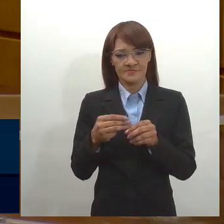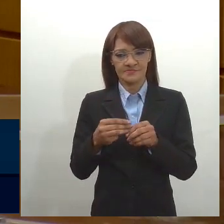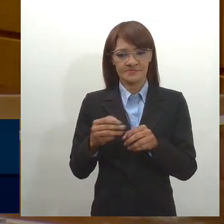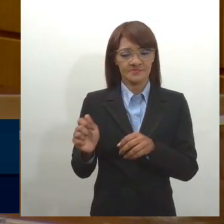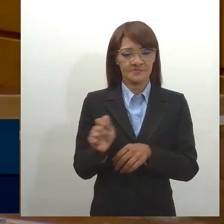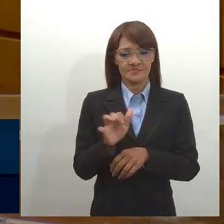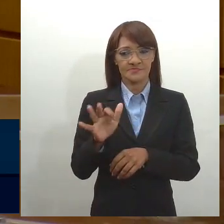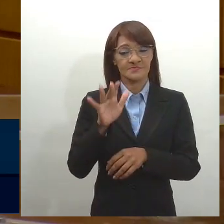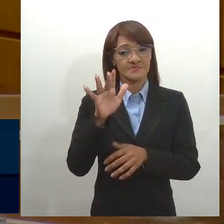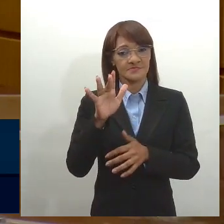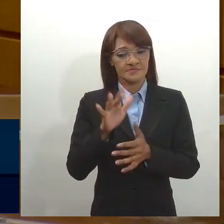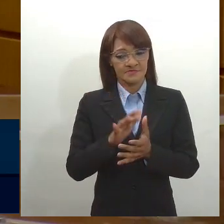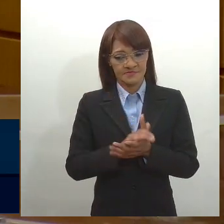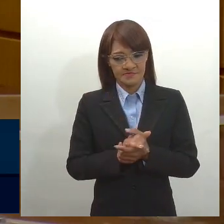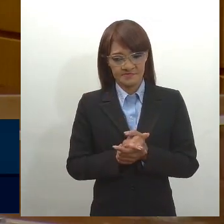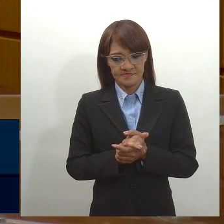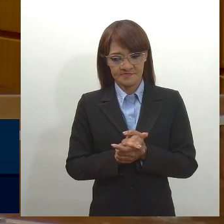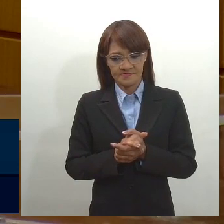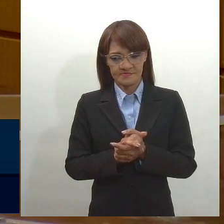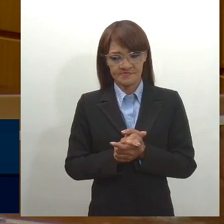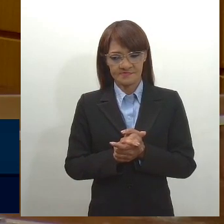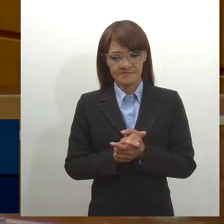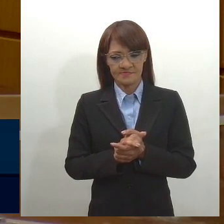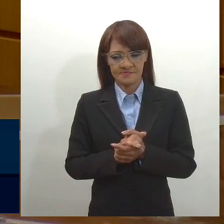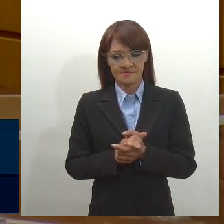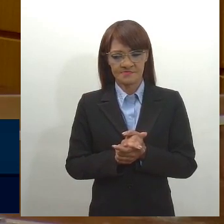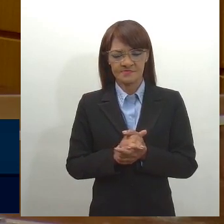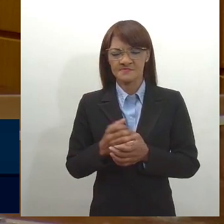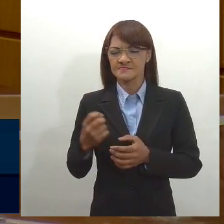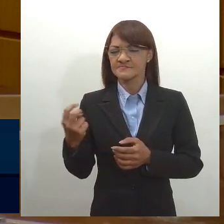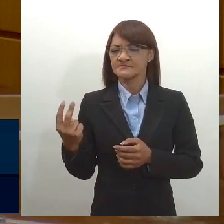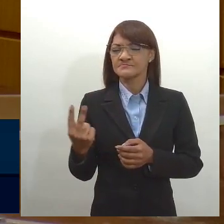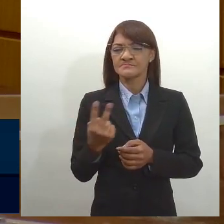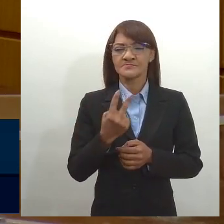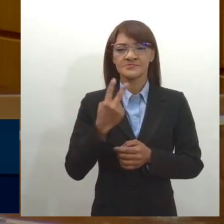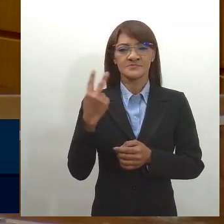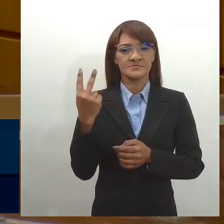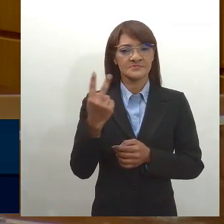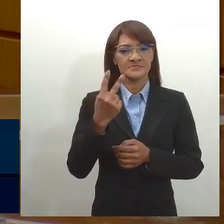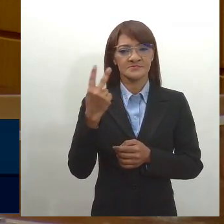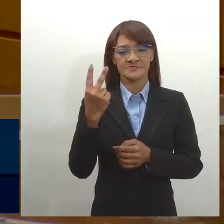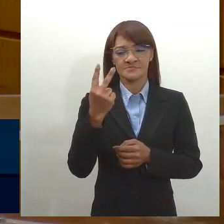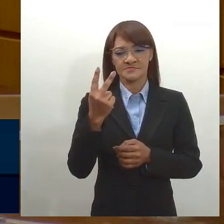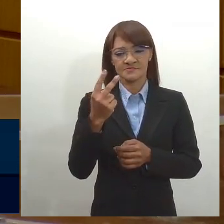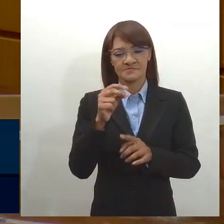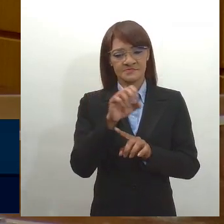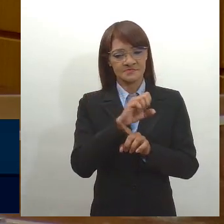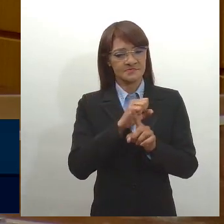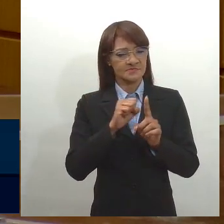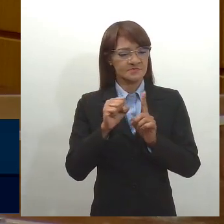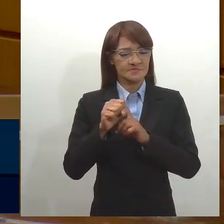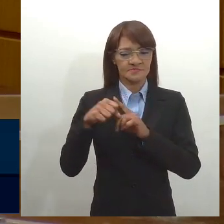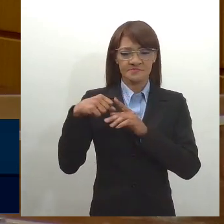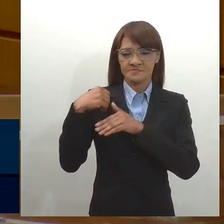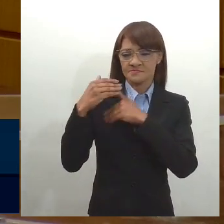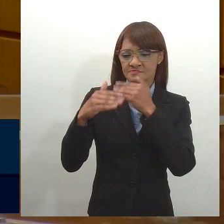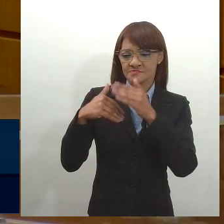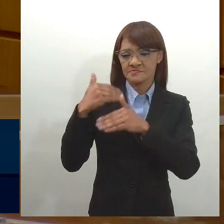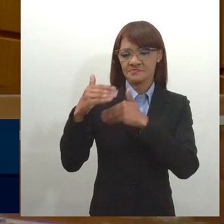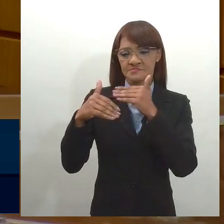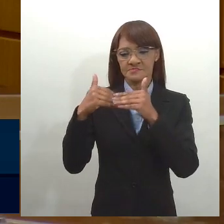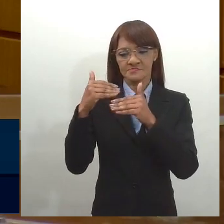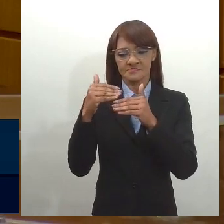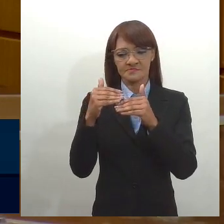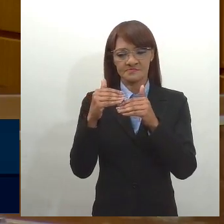é muito valioso. Nossa sociedade avança quando todas as vozes